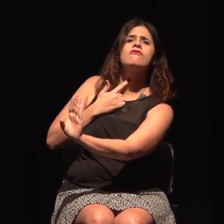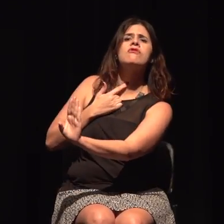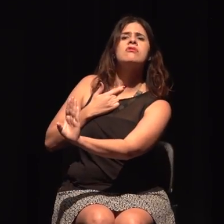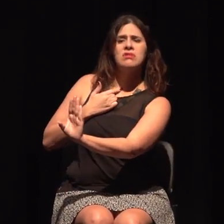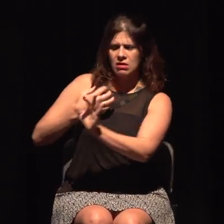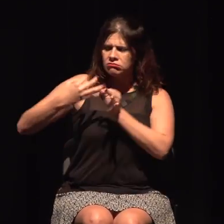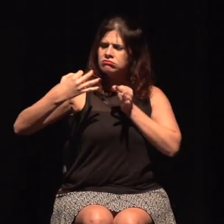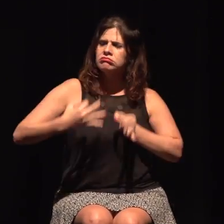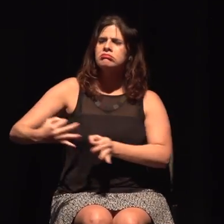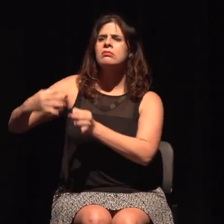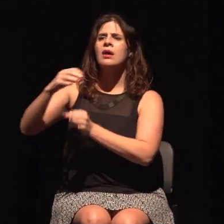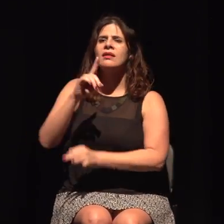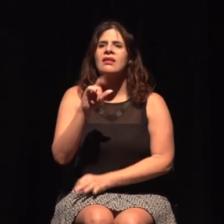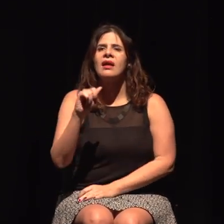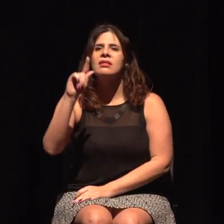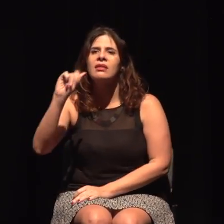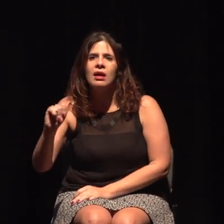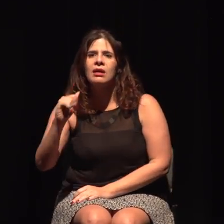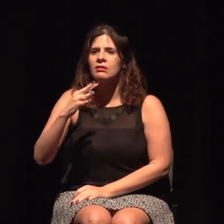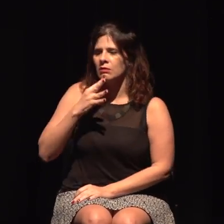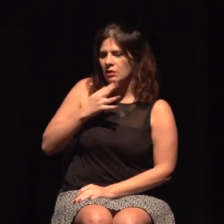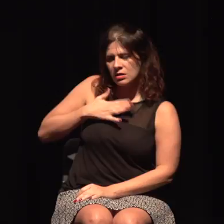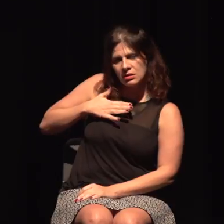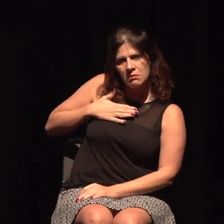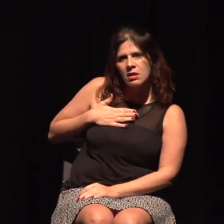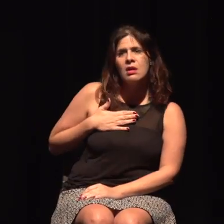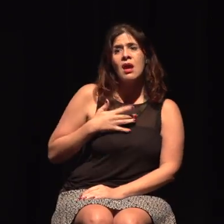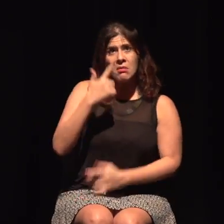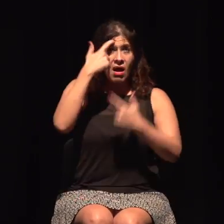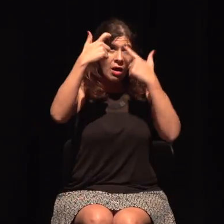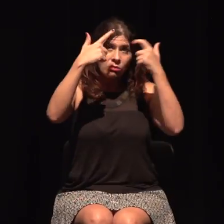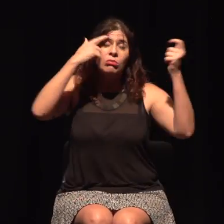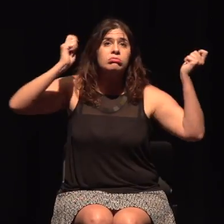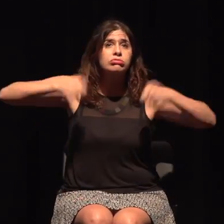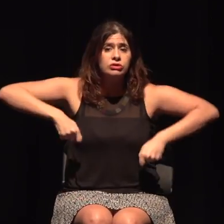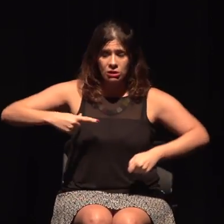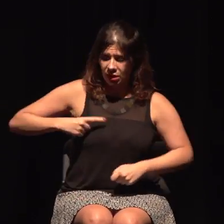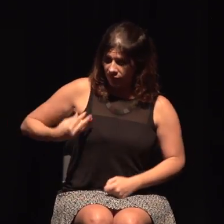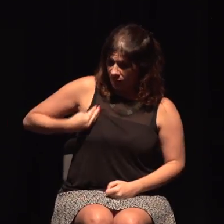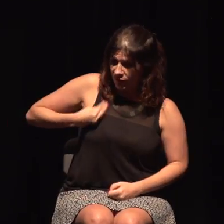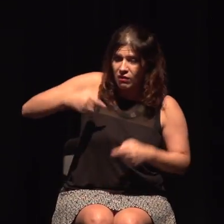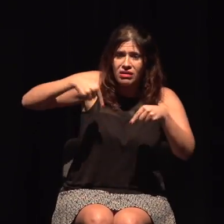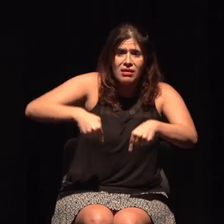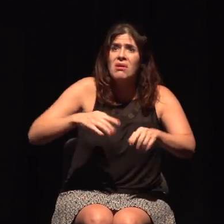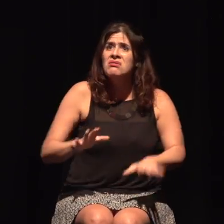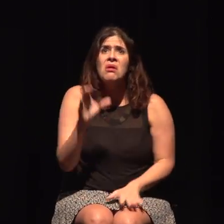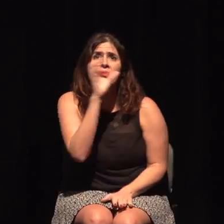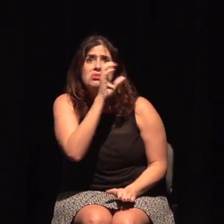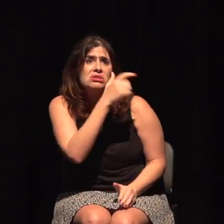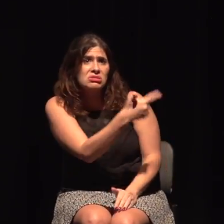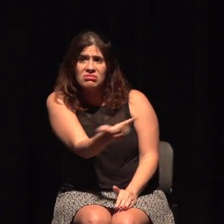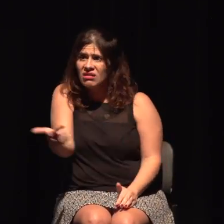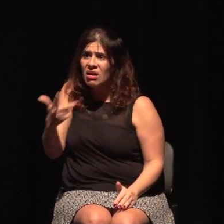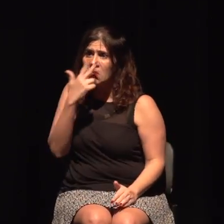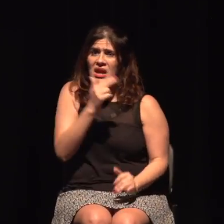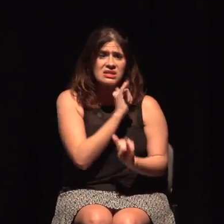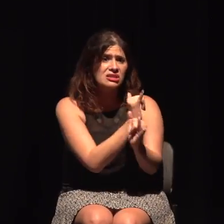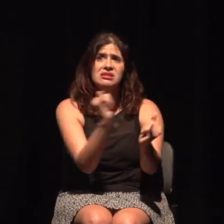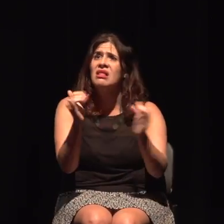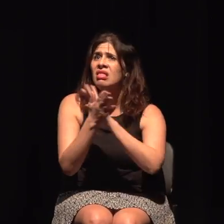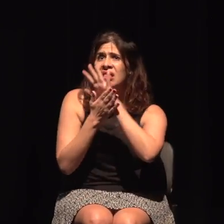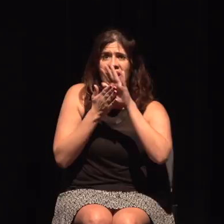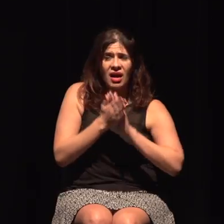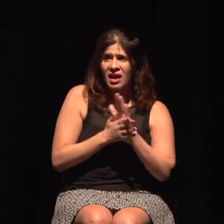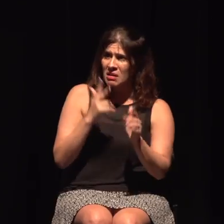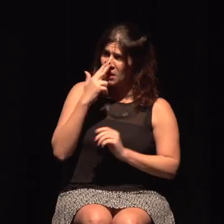e digna de consideração. Dadá me conhece. O autor deveria estar aqui, mas é como se não fosse urgente, como se nada tivesse que